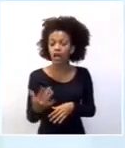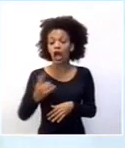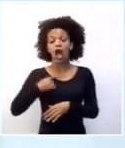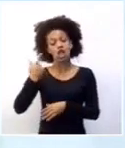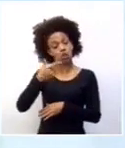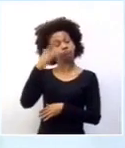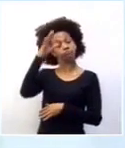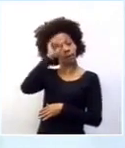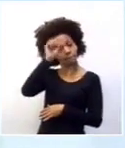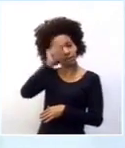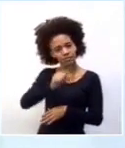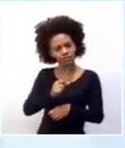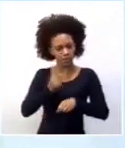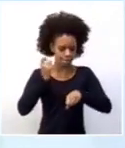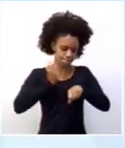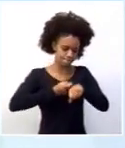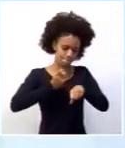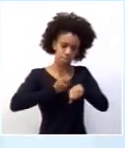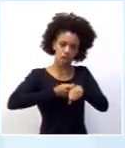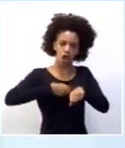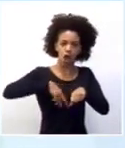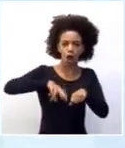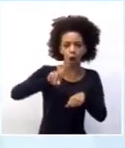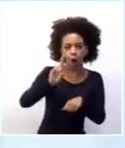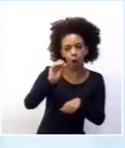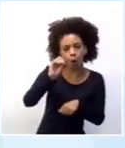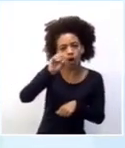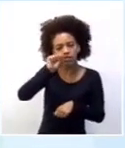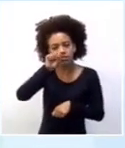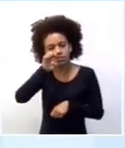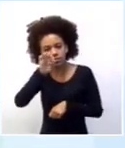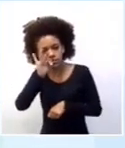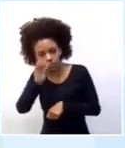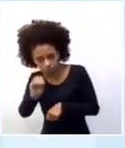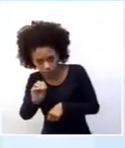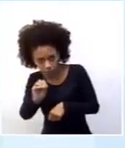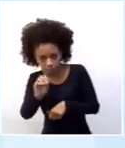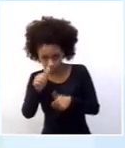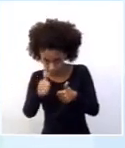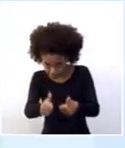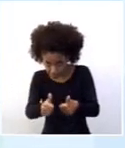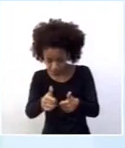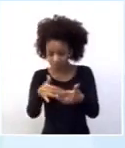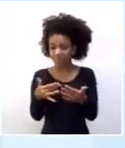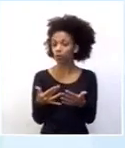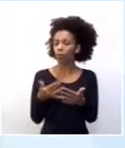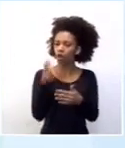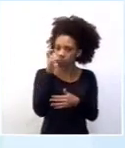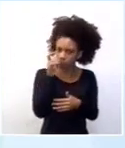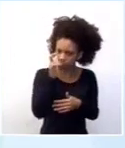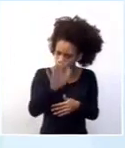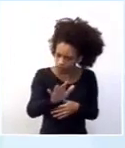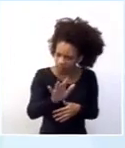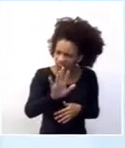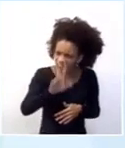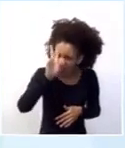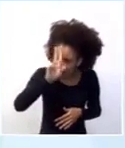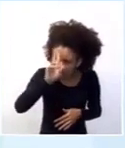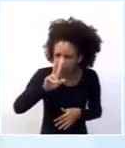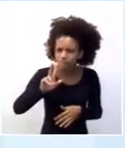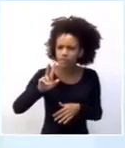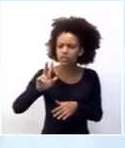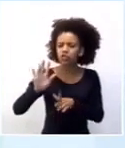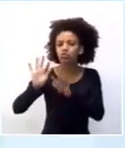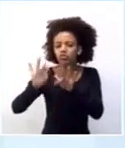basicamente a partir da Pedra de Roseta. Tá? A Pedra de Roseta é um ponto interessante. Lembra que eu falei para vocês que no final ali o